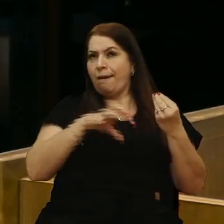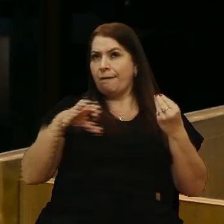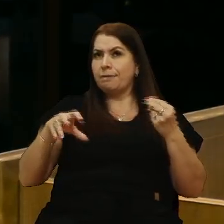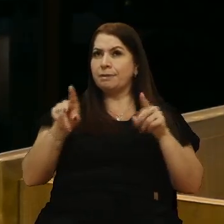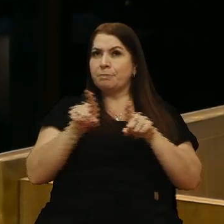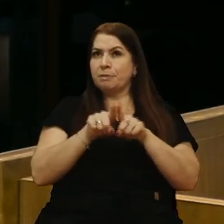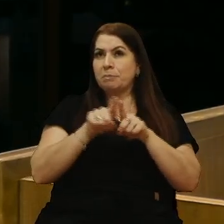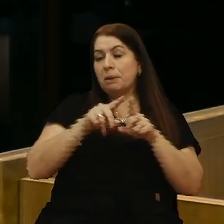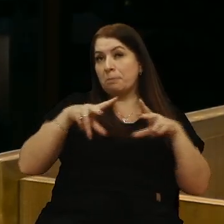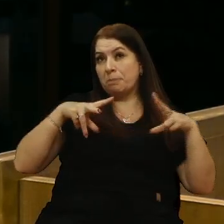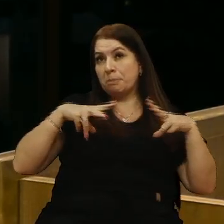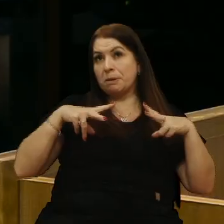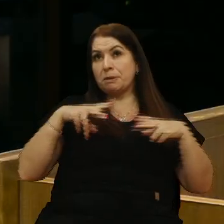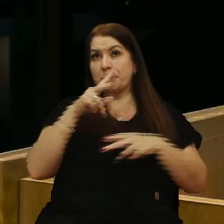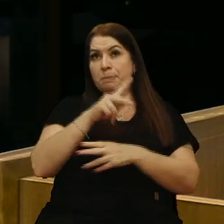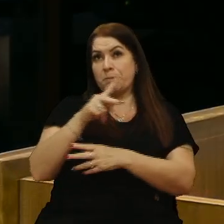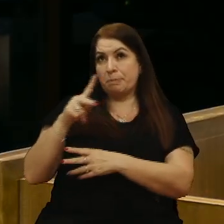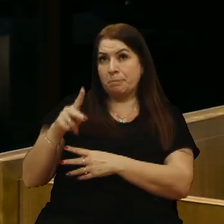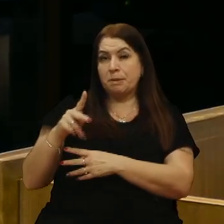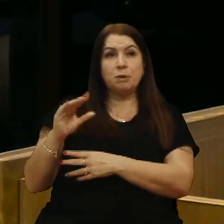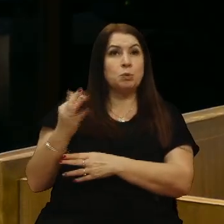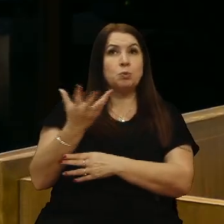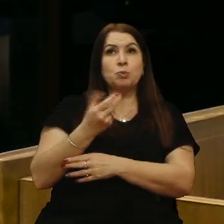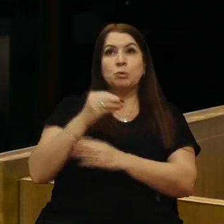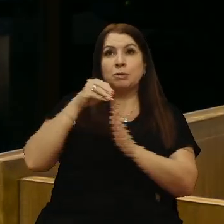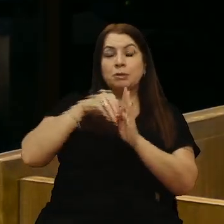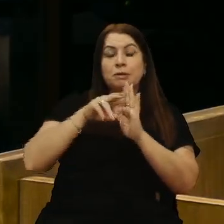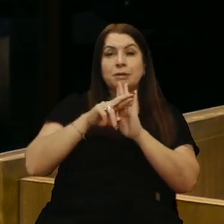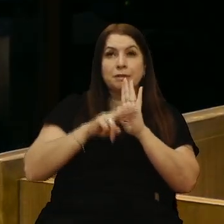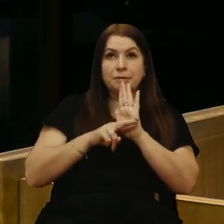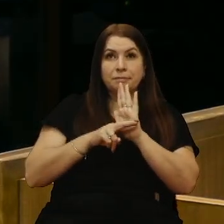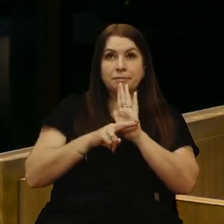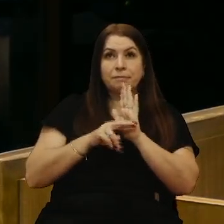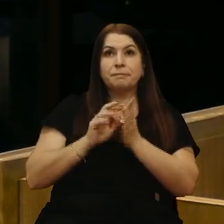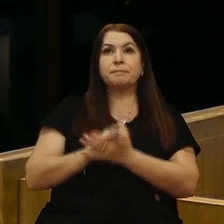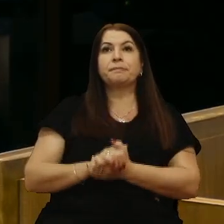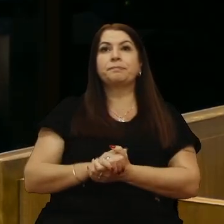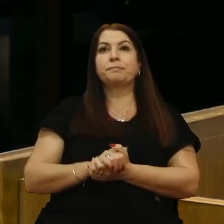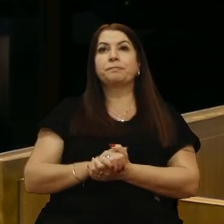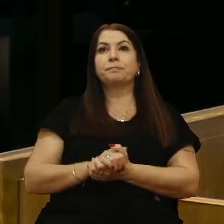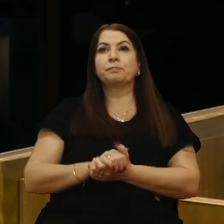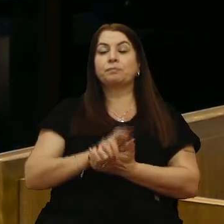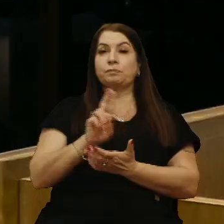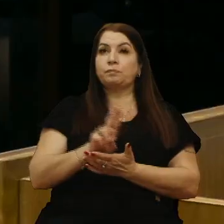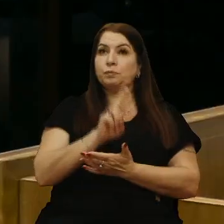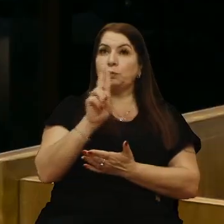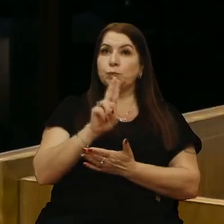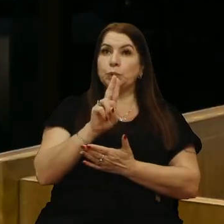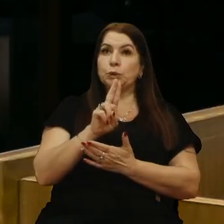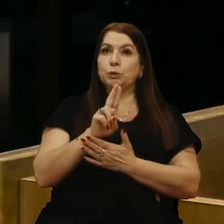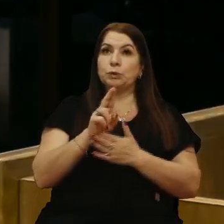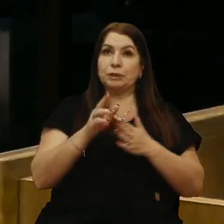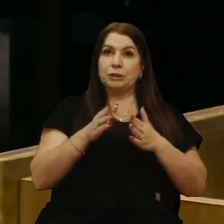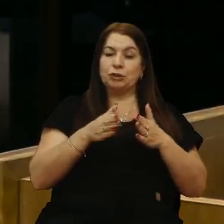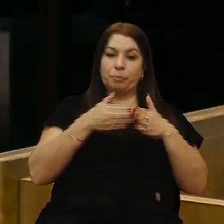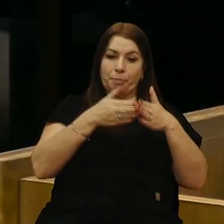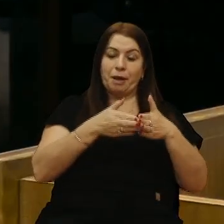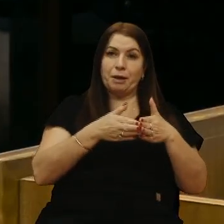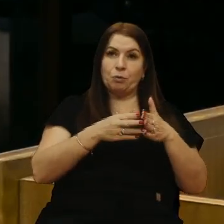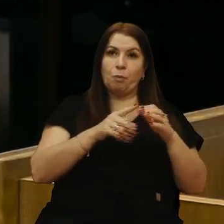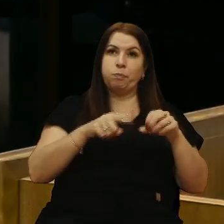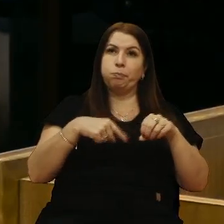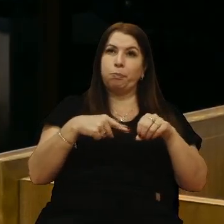privadas, daqui a pouco com PPPs, tudo dentro da regra. O uso de embarcações a motor, que hoje é